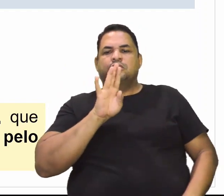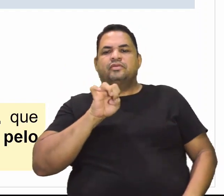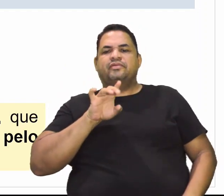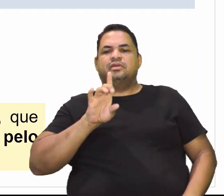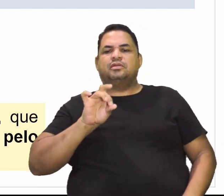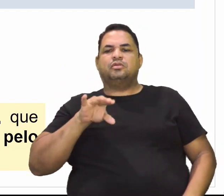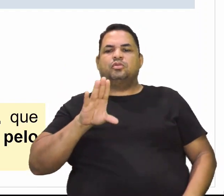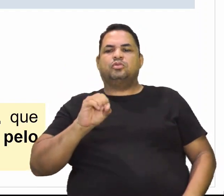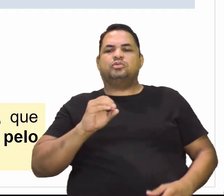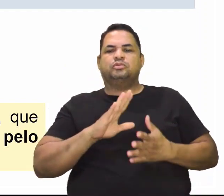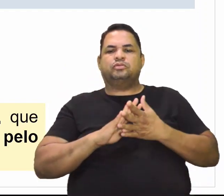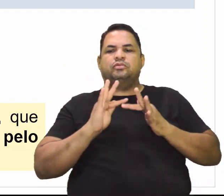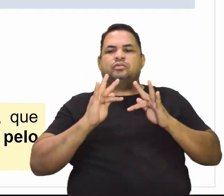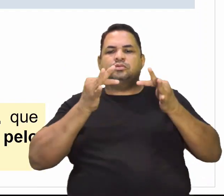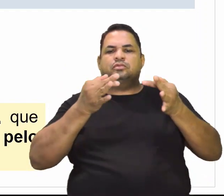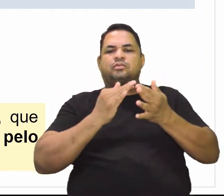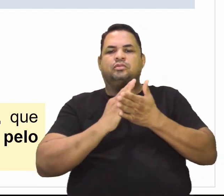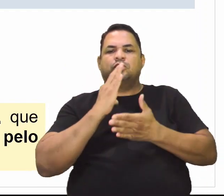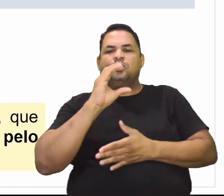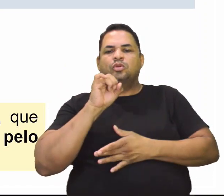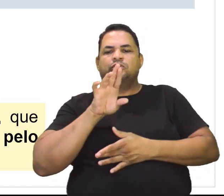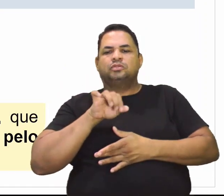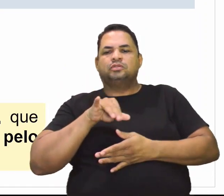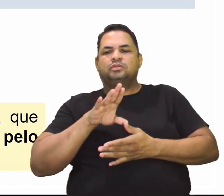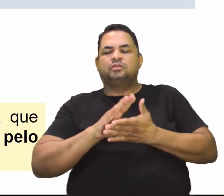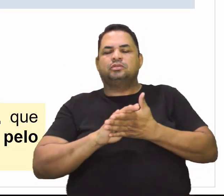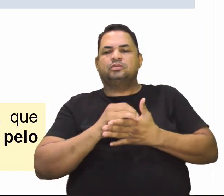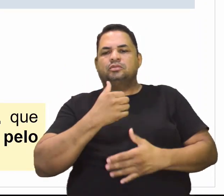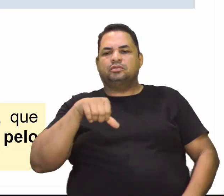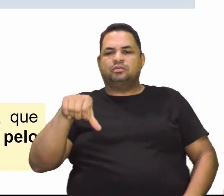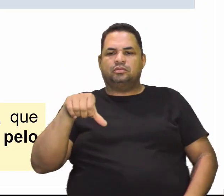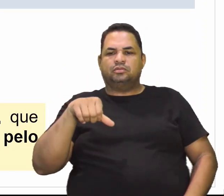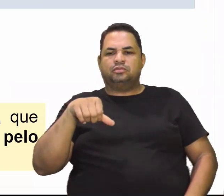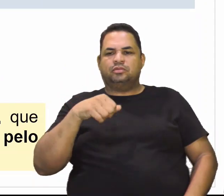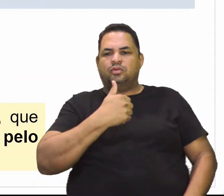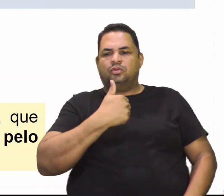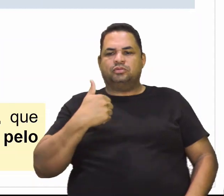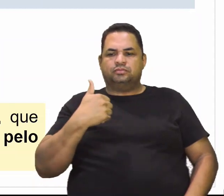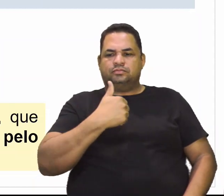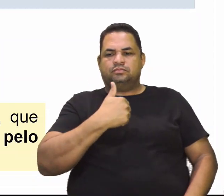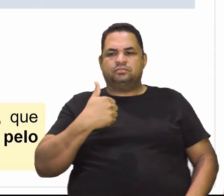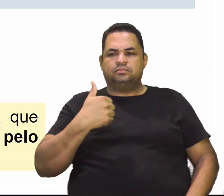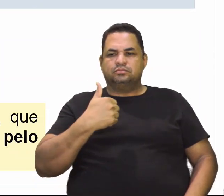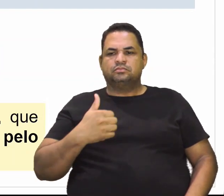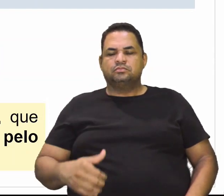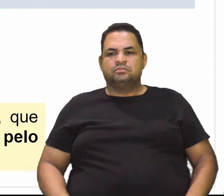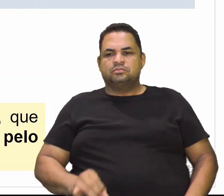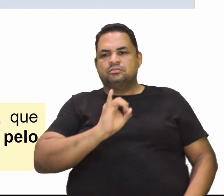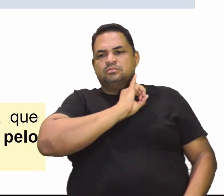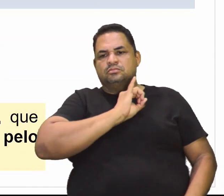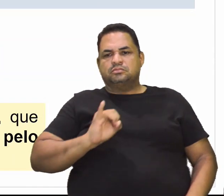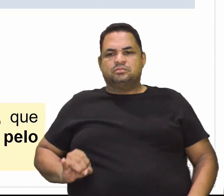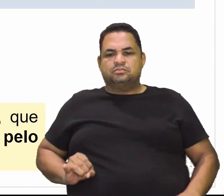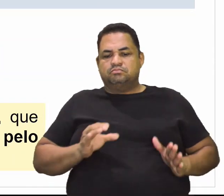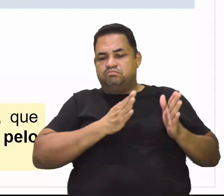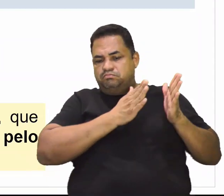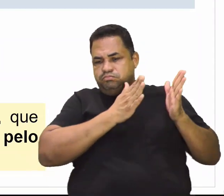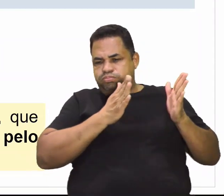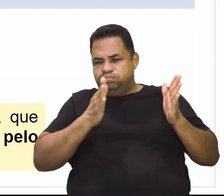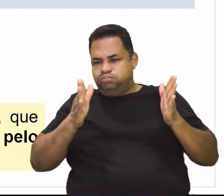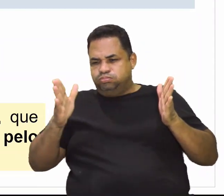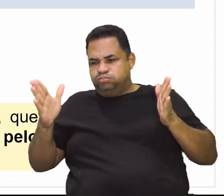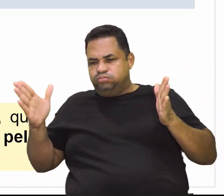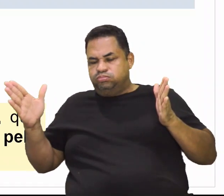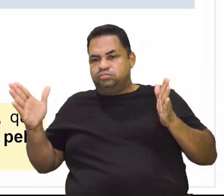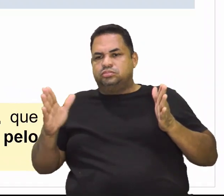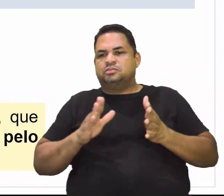Augusto e terminou com Constantino XI. Então, o Império Romano foi muito longo. O Império Romano